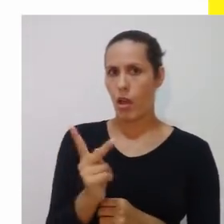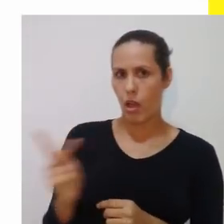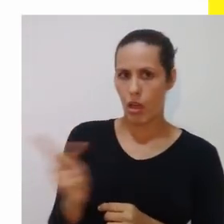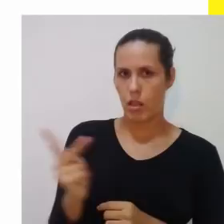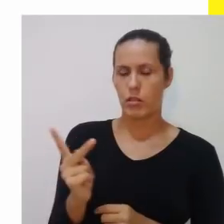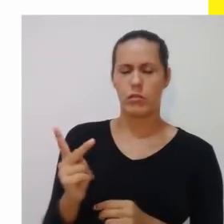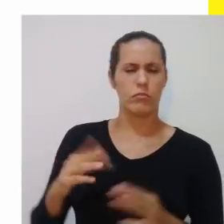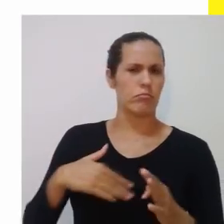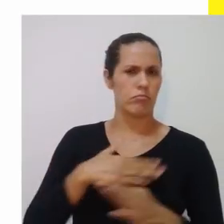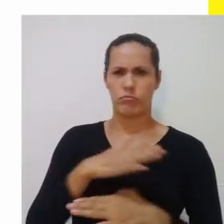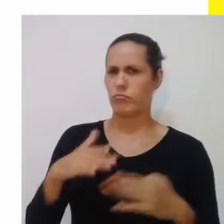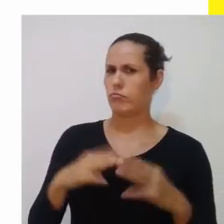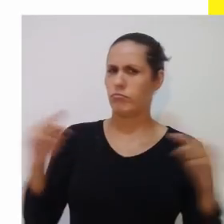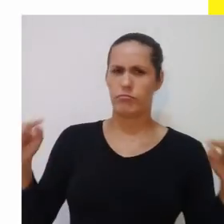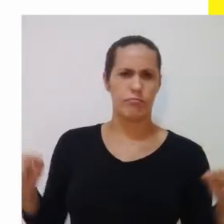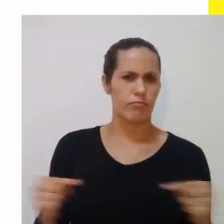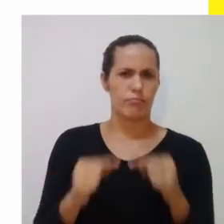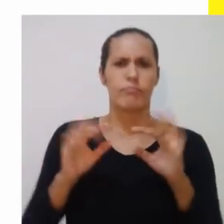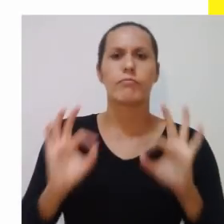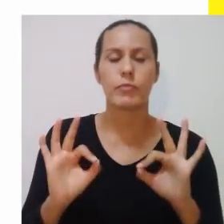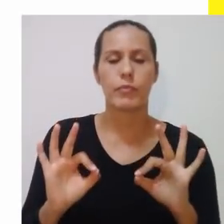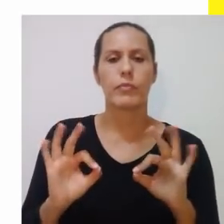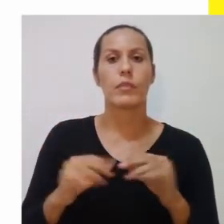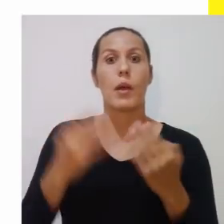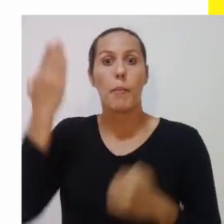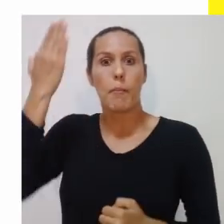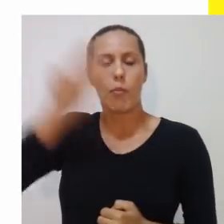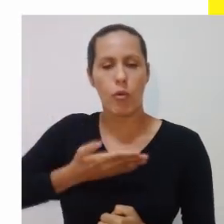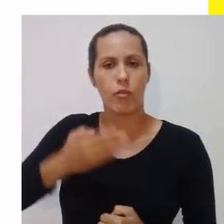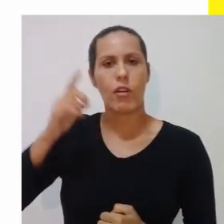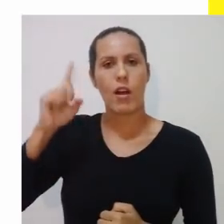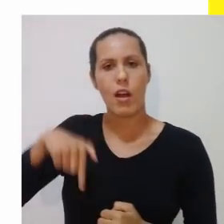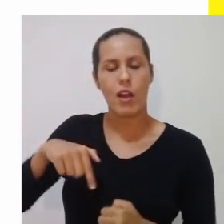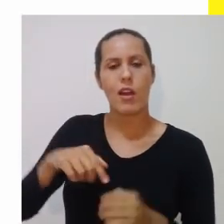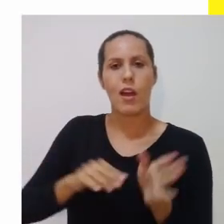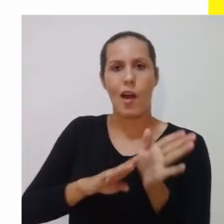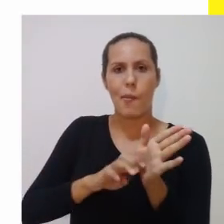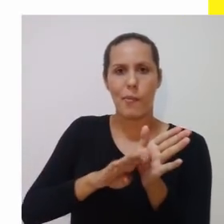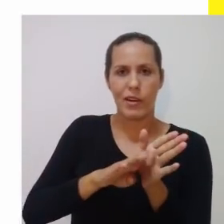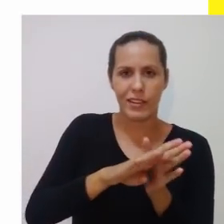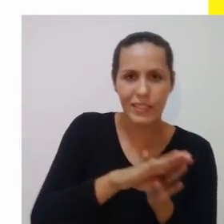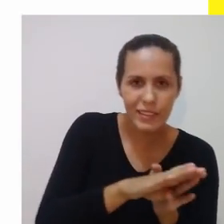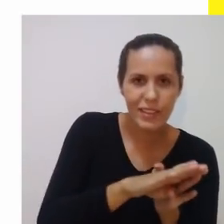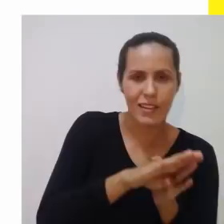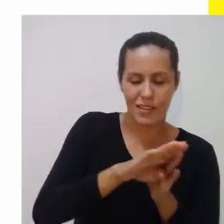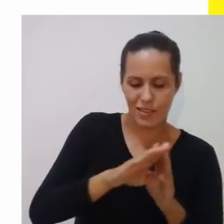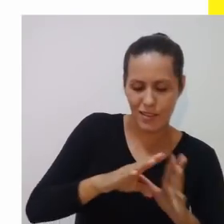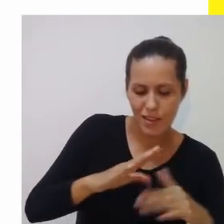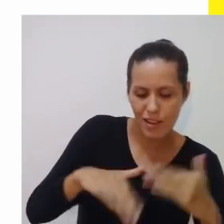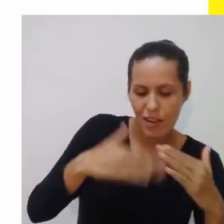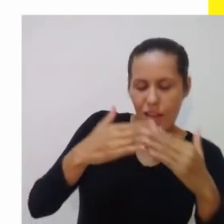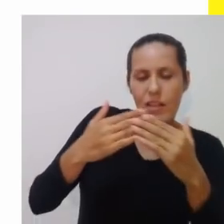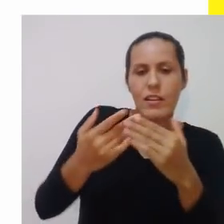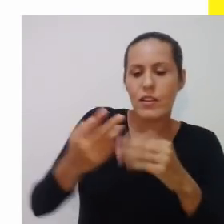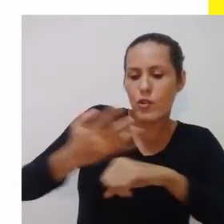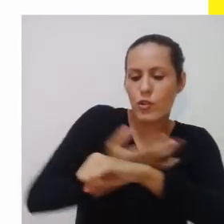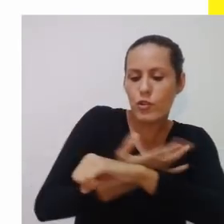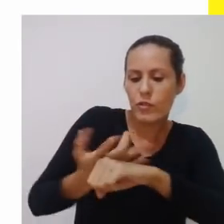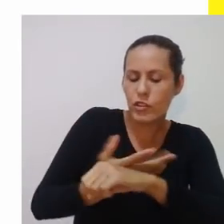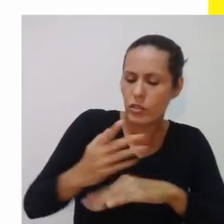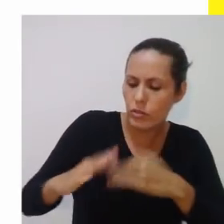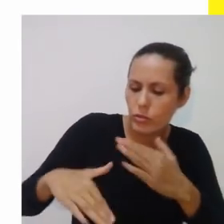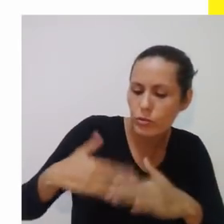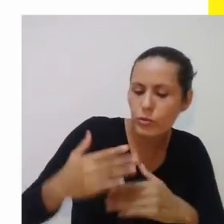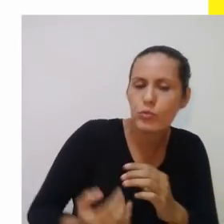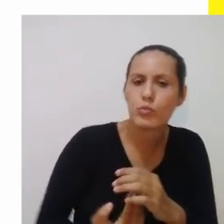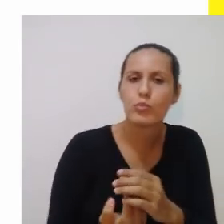têm tudo a ver. Prova disso é a relação entre a ação das bactérias e o desenvolvimento dos